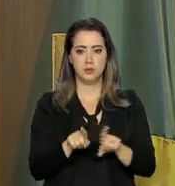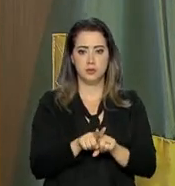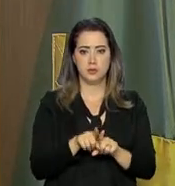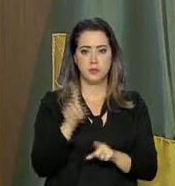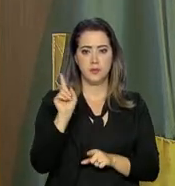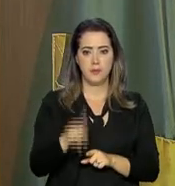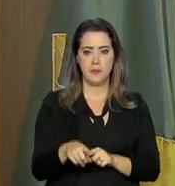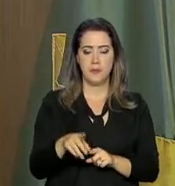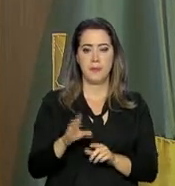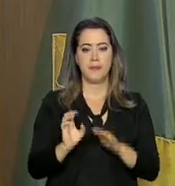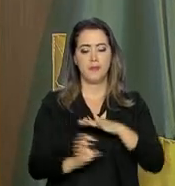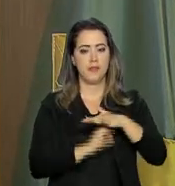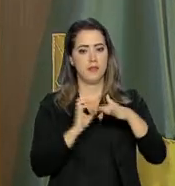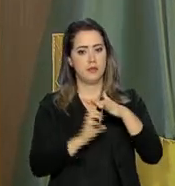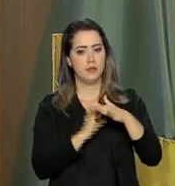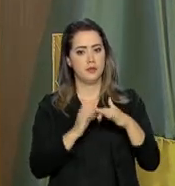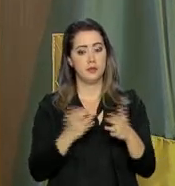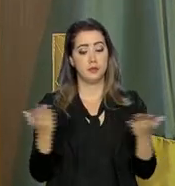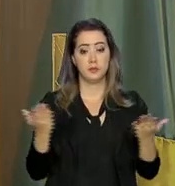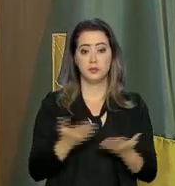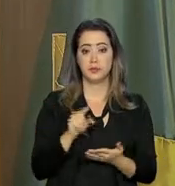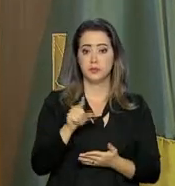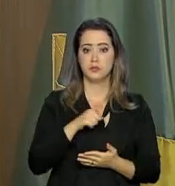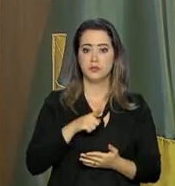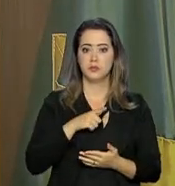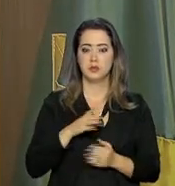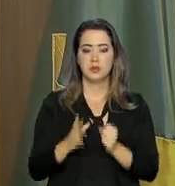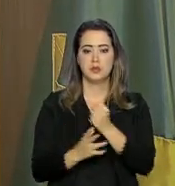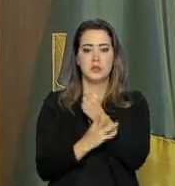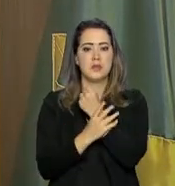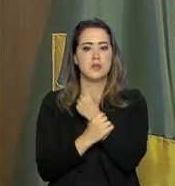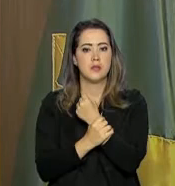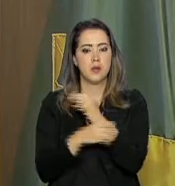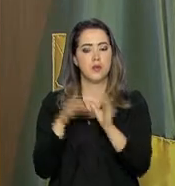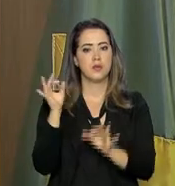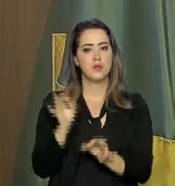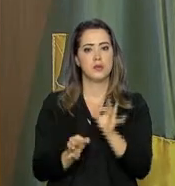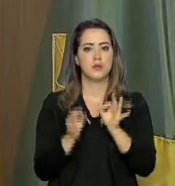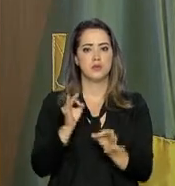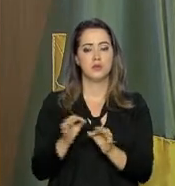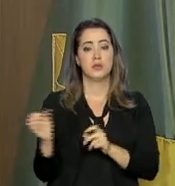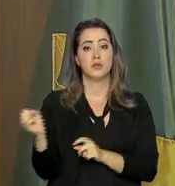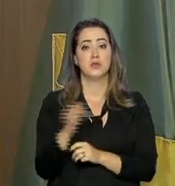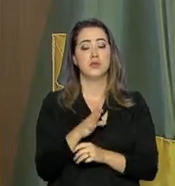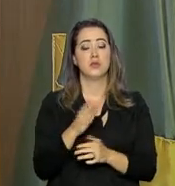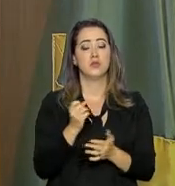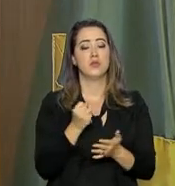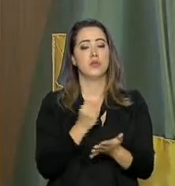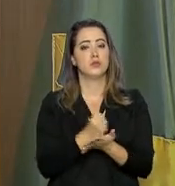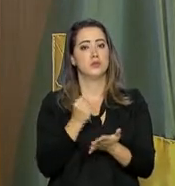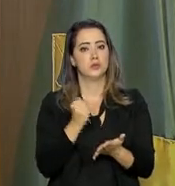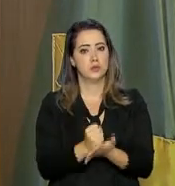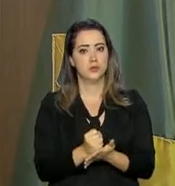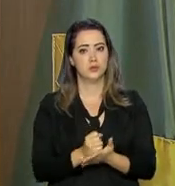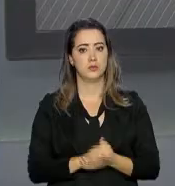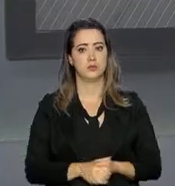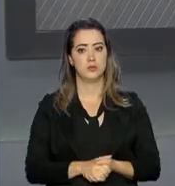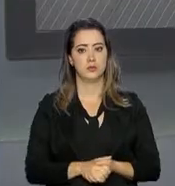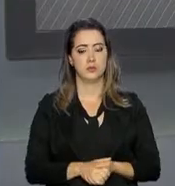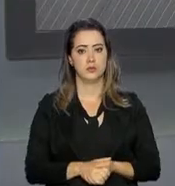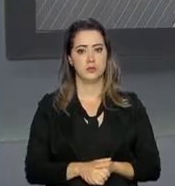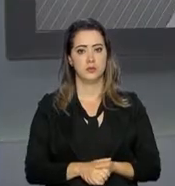o empresariado adotou com muita segurança jurídica essas novas modalidades de contratação